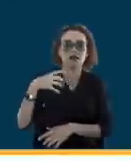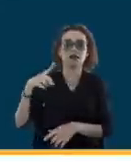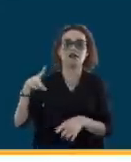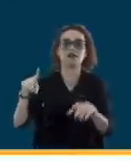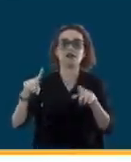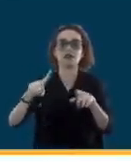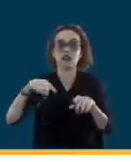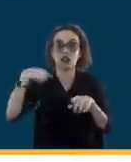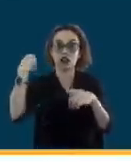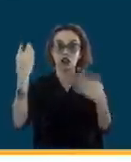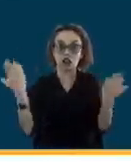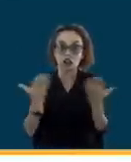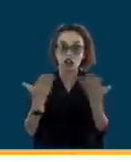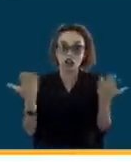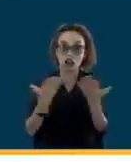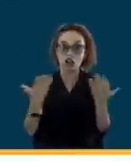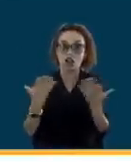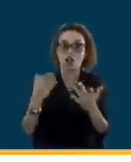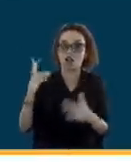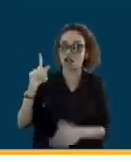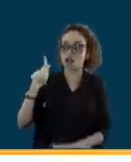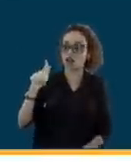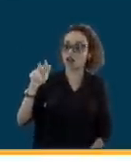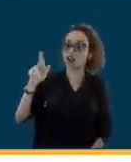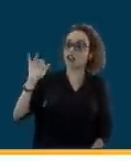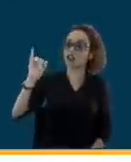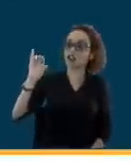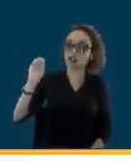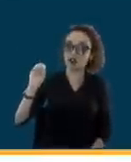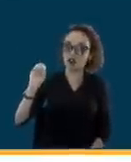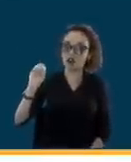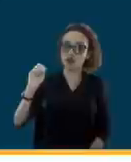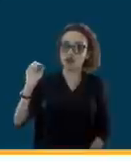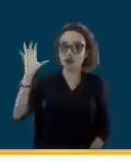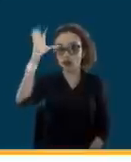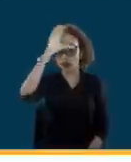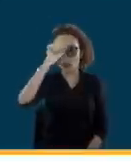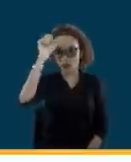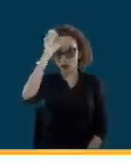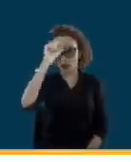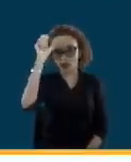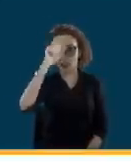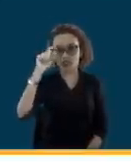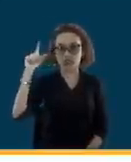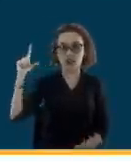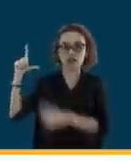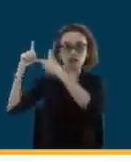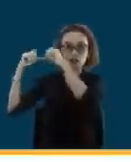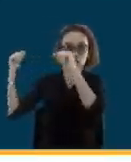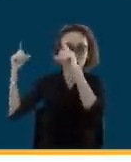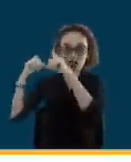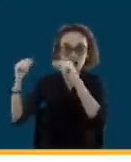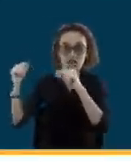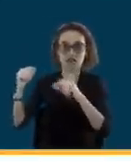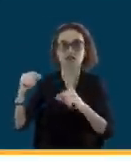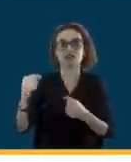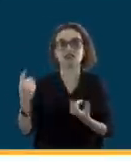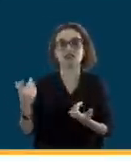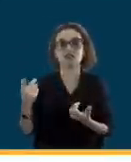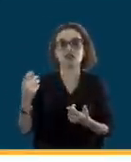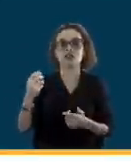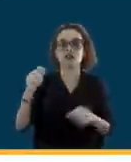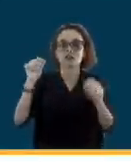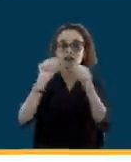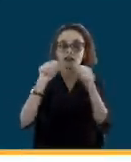Griot aprendiz, a Luciana Meirelles, diretamente do Cerrado, de Brasília, do Distrito Federal. Luciana, para fazer